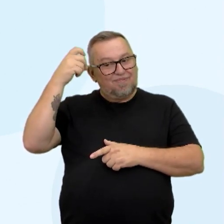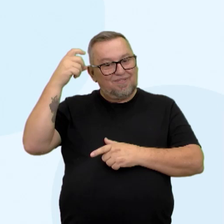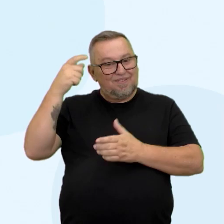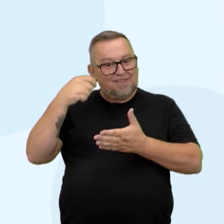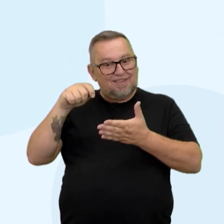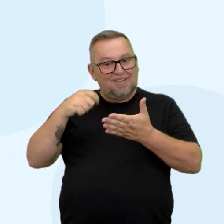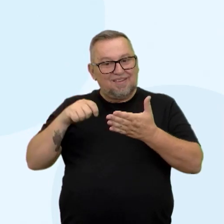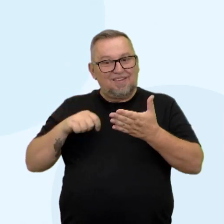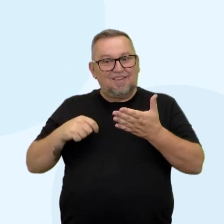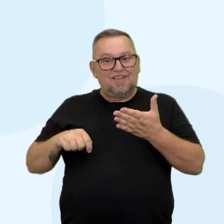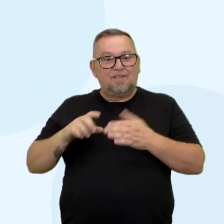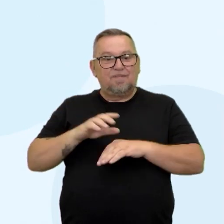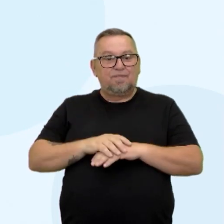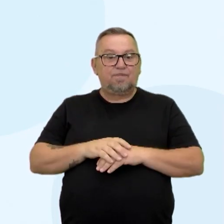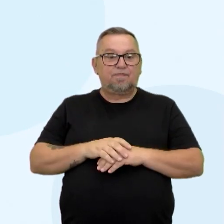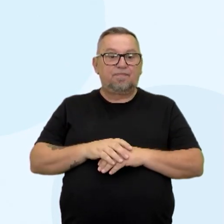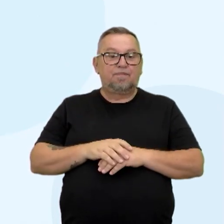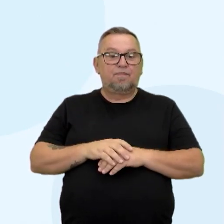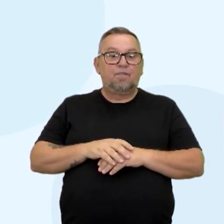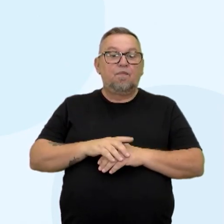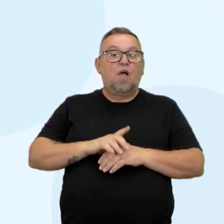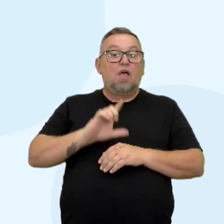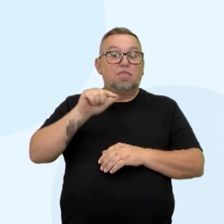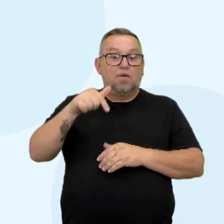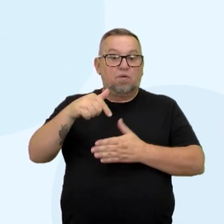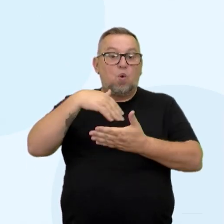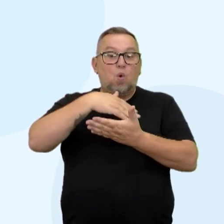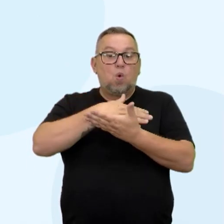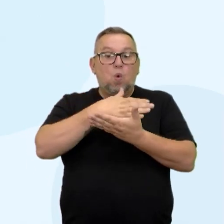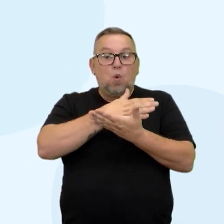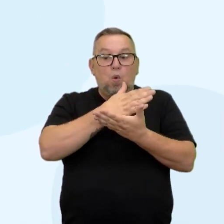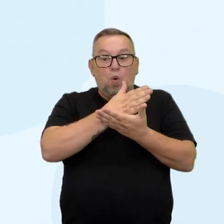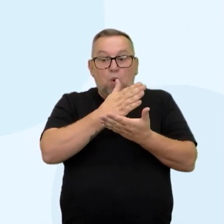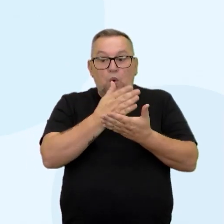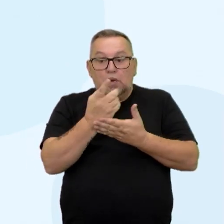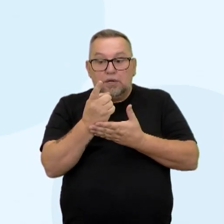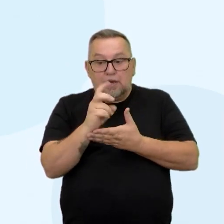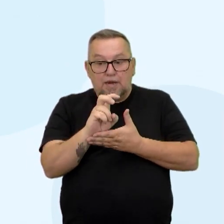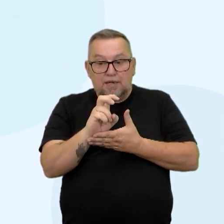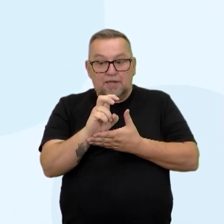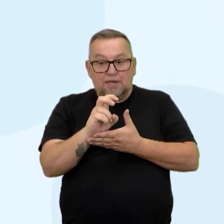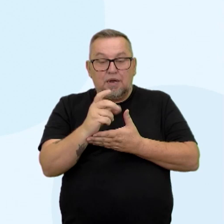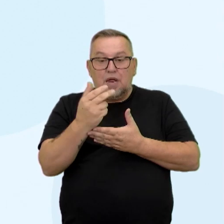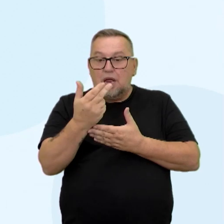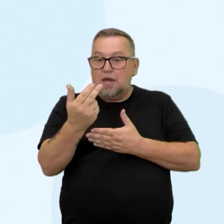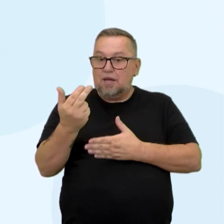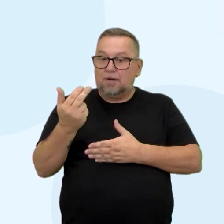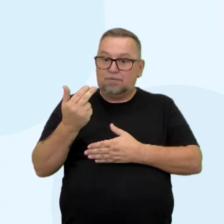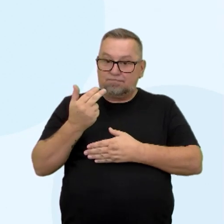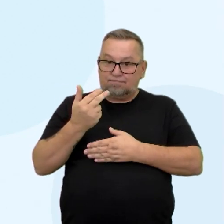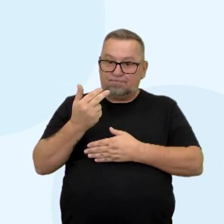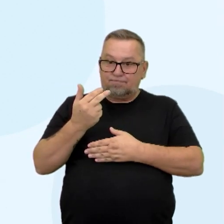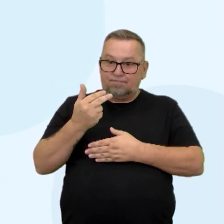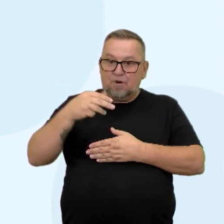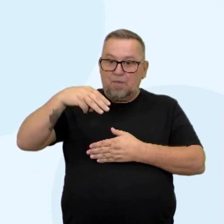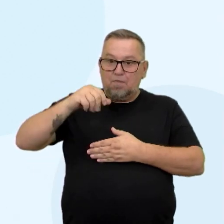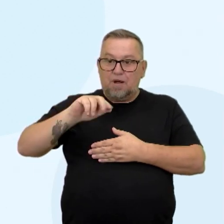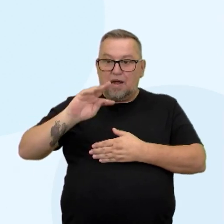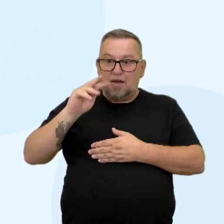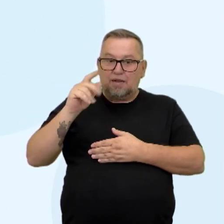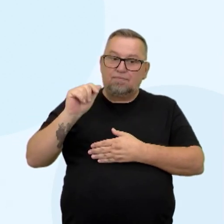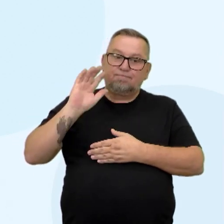mim mesmo, e que diz o seguinte: após cortar um bolo em 15 pedaços iguais,